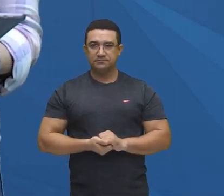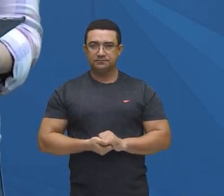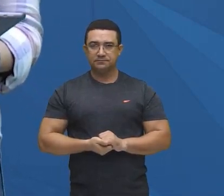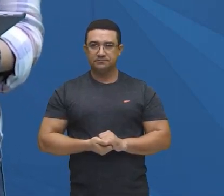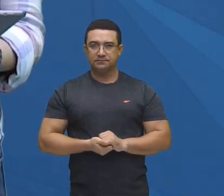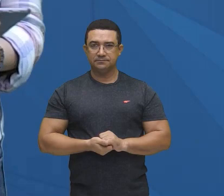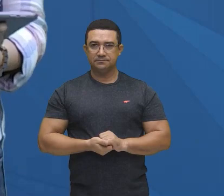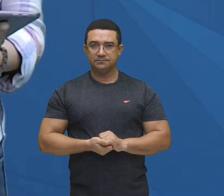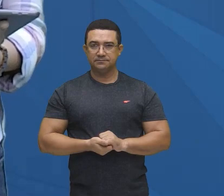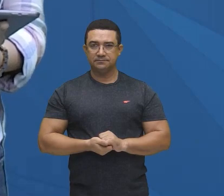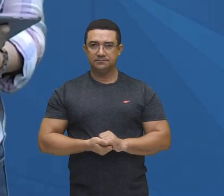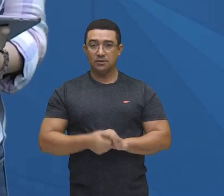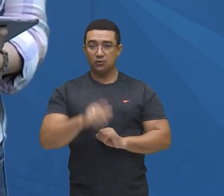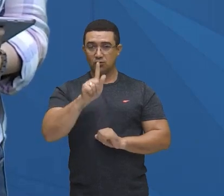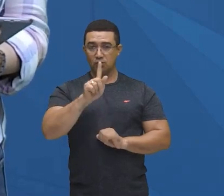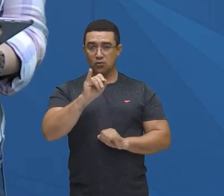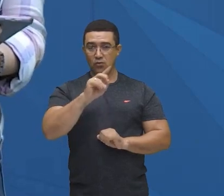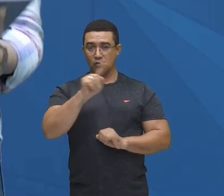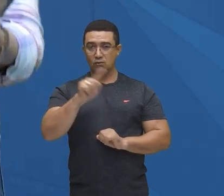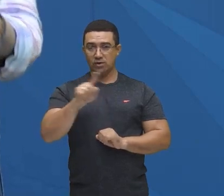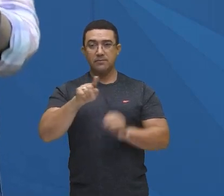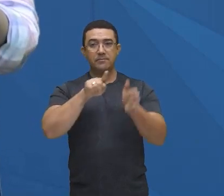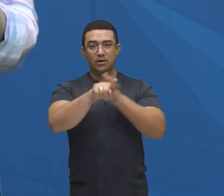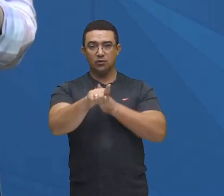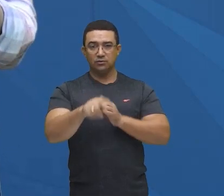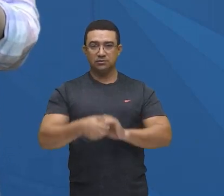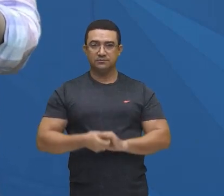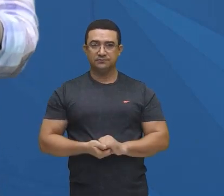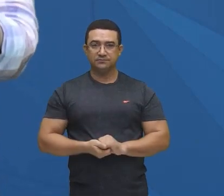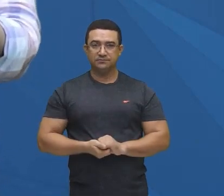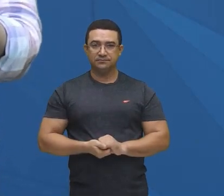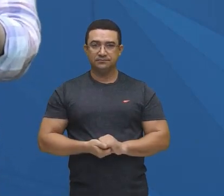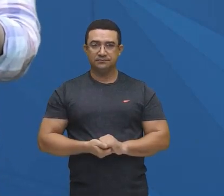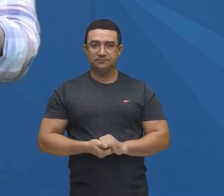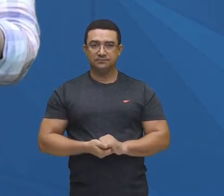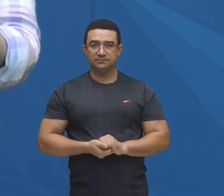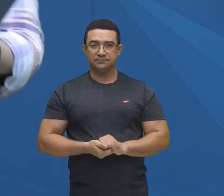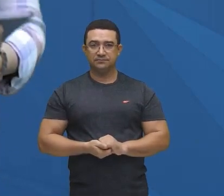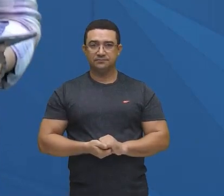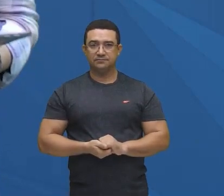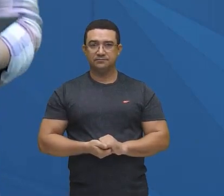no nosso quiz. Pergunta na tela. Vamos lá.